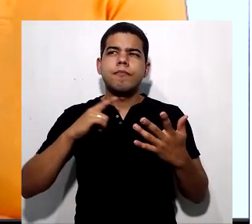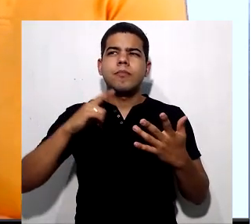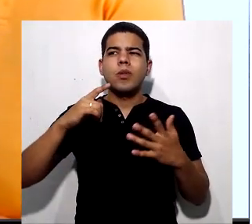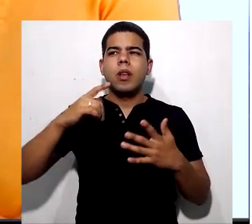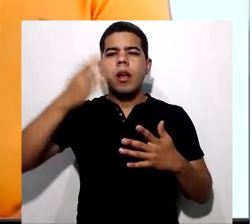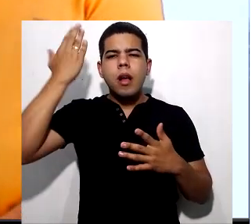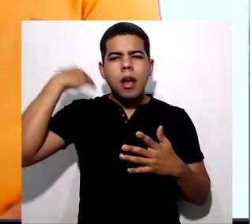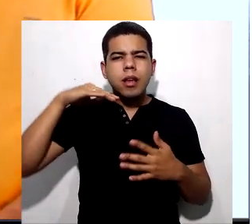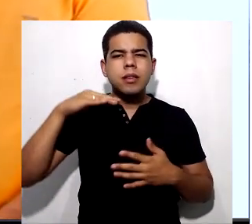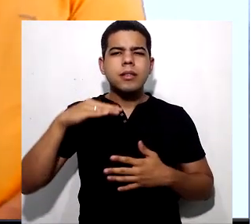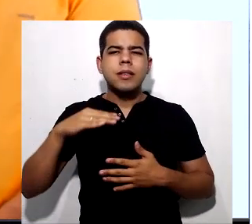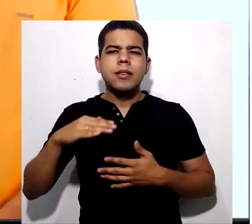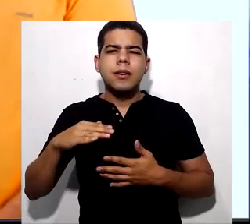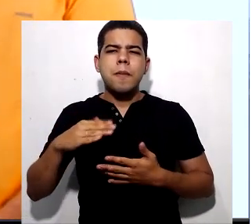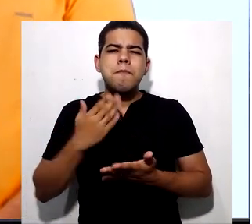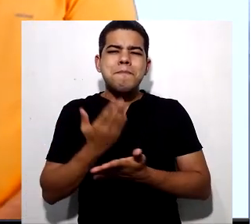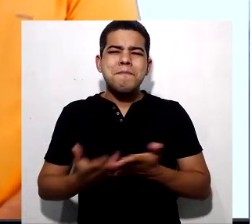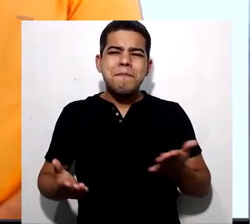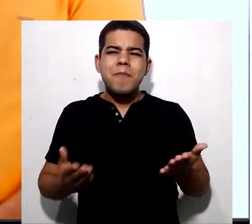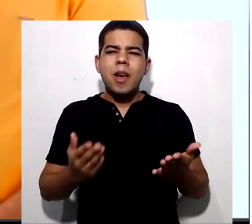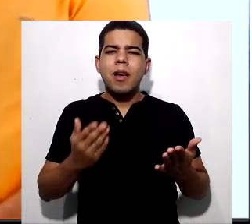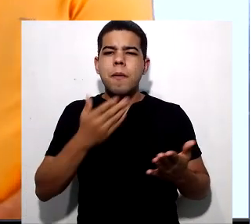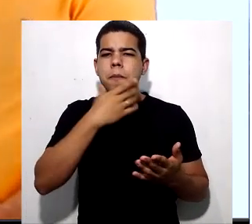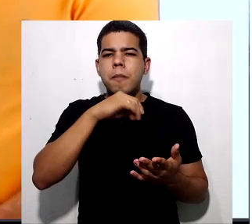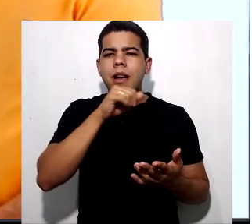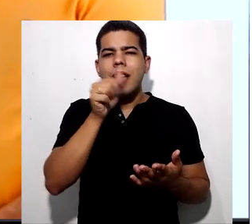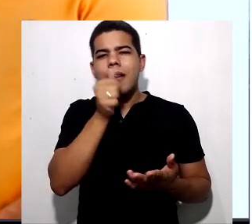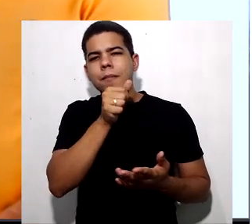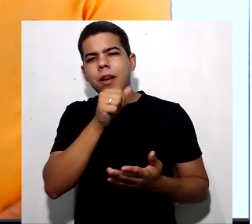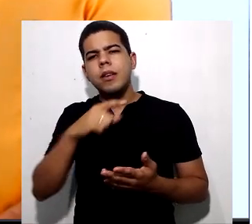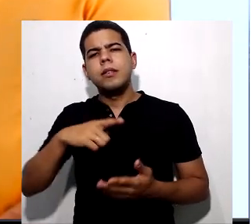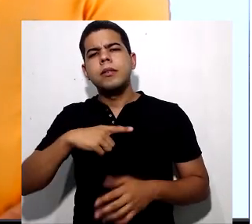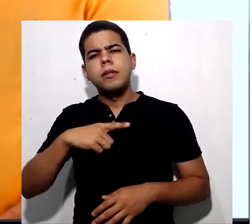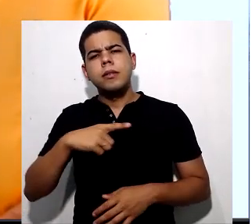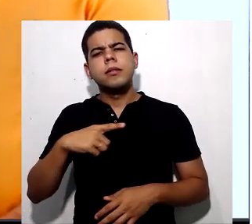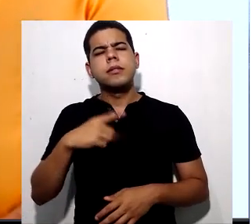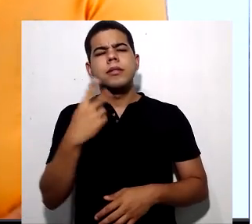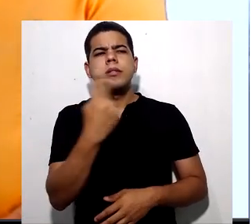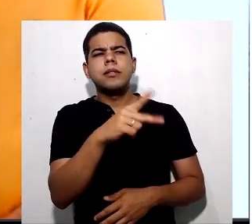da perda, isso vai lembrar justamente um dos grandes traços dela, que é